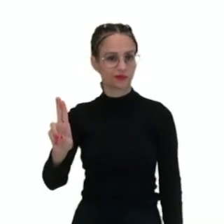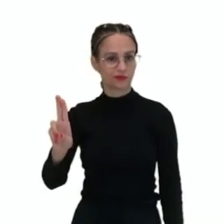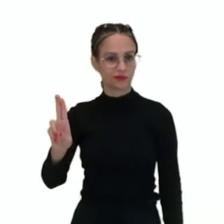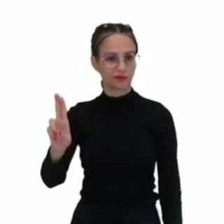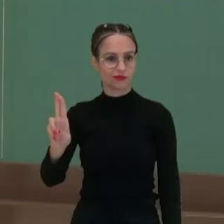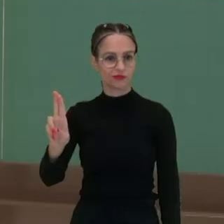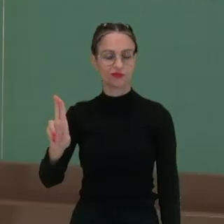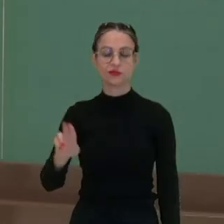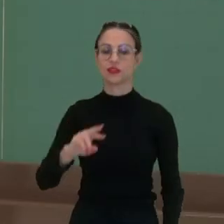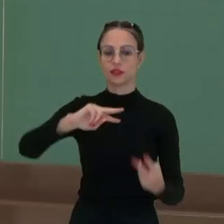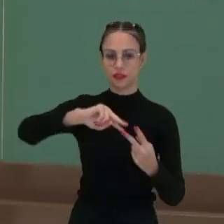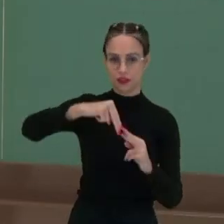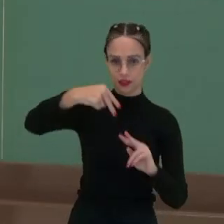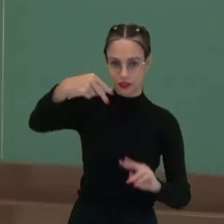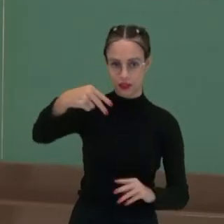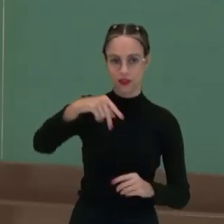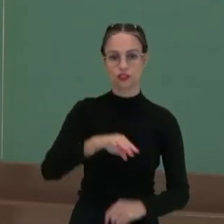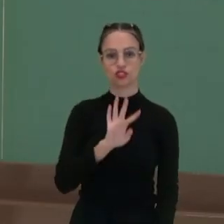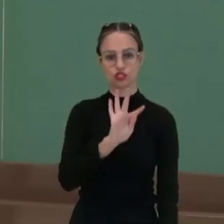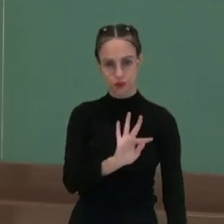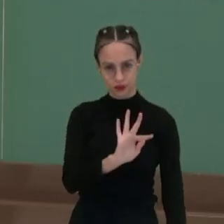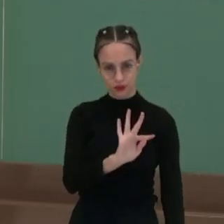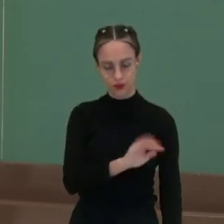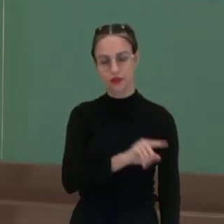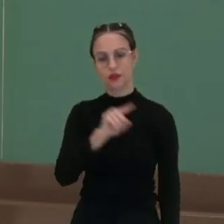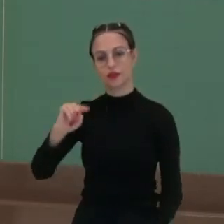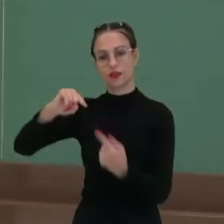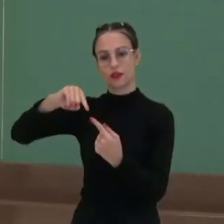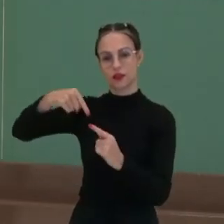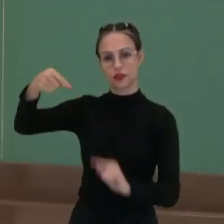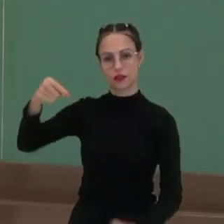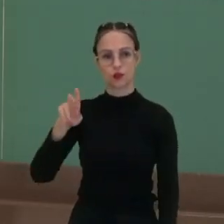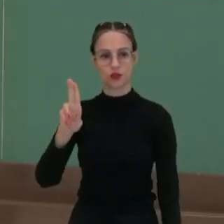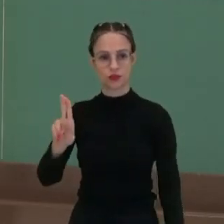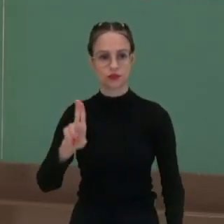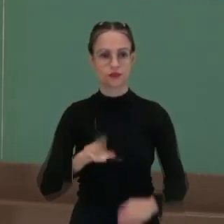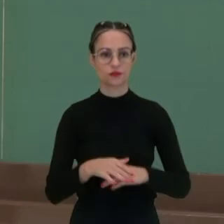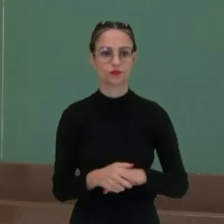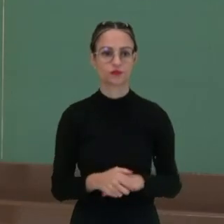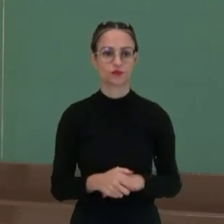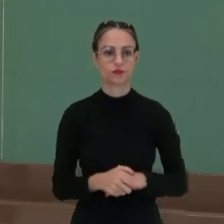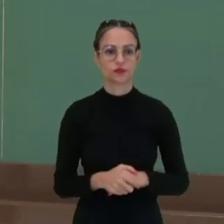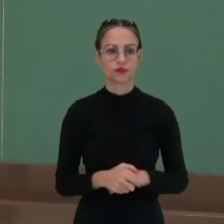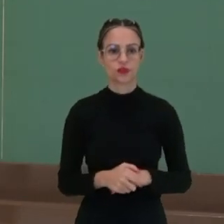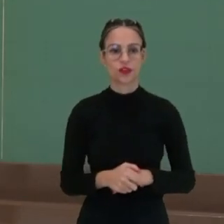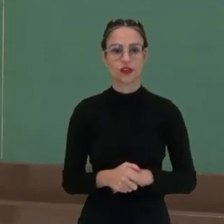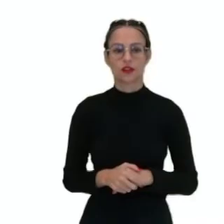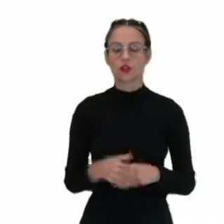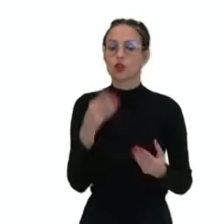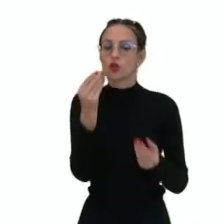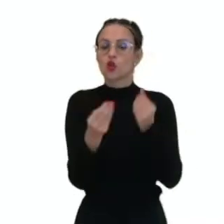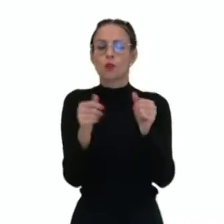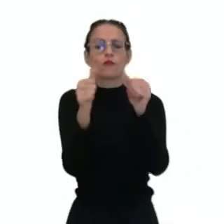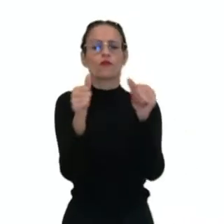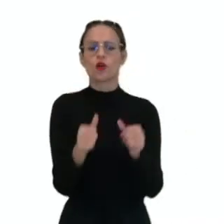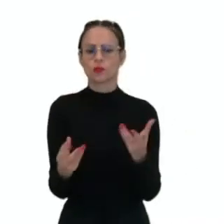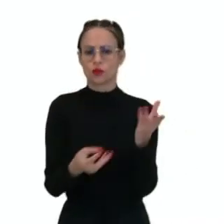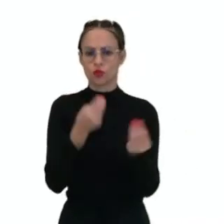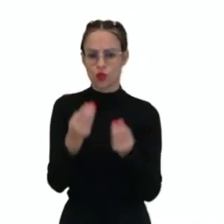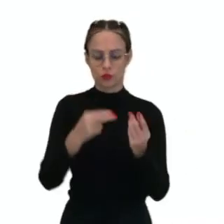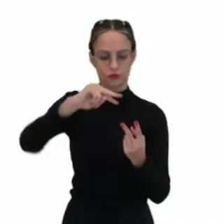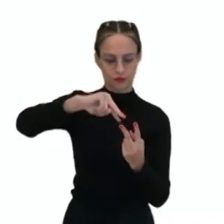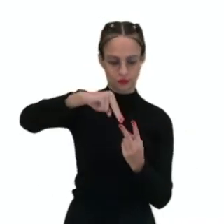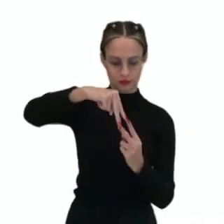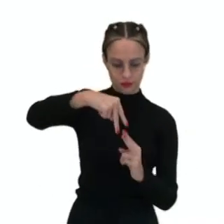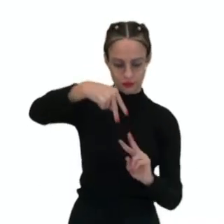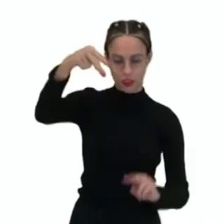Então, DNA, timina, RNA, uracila. O formato deles, né? O